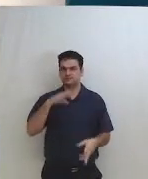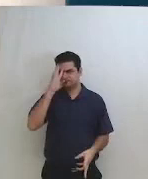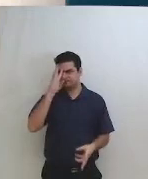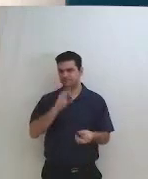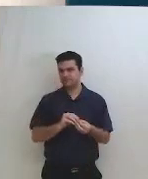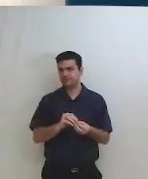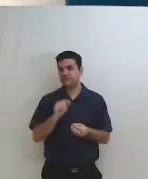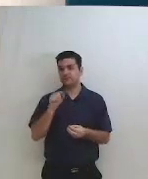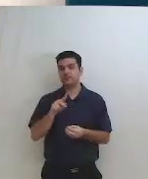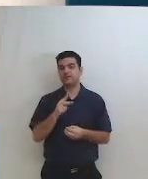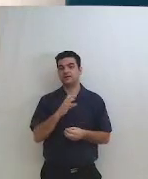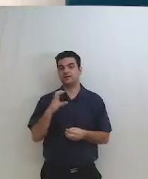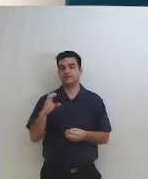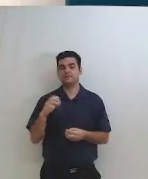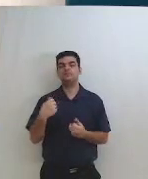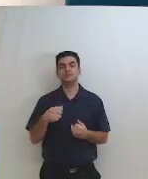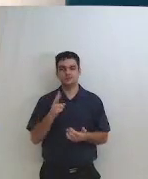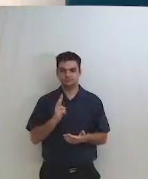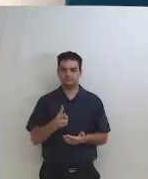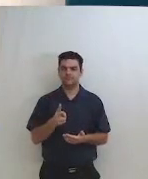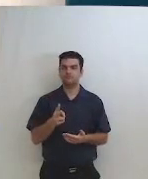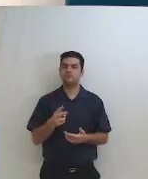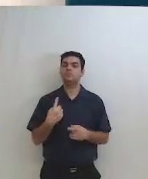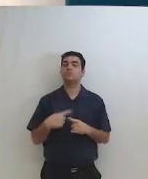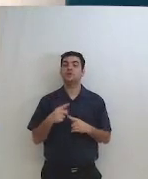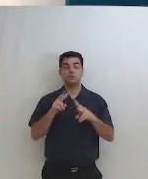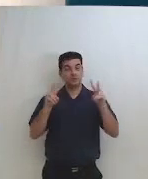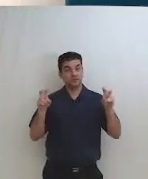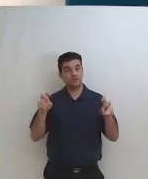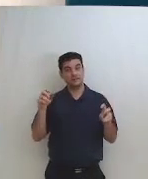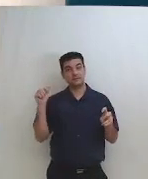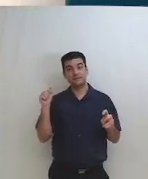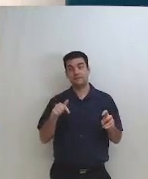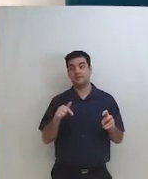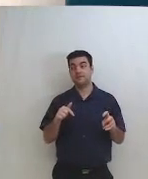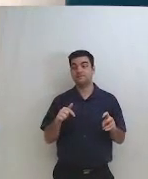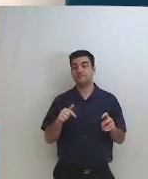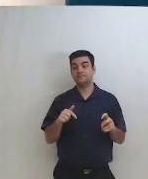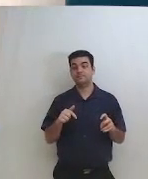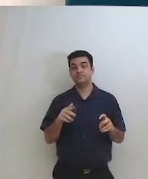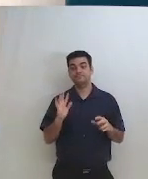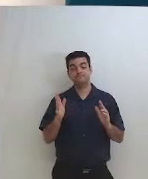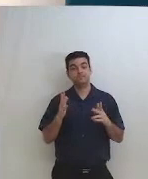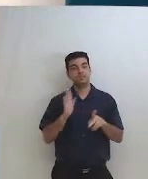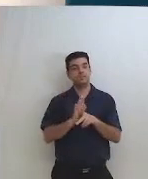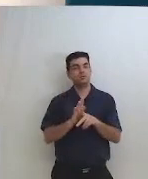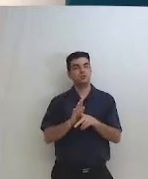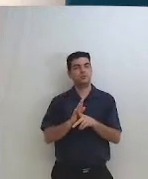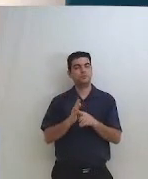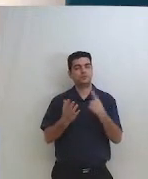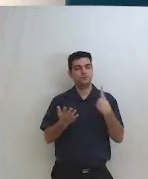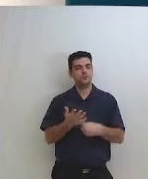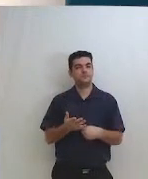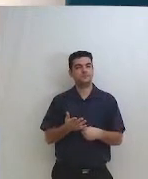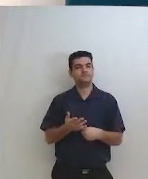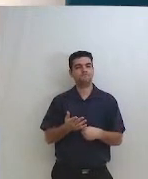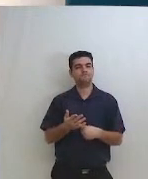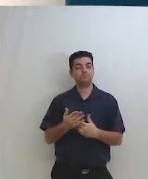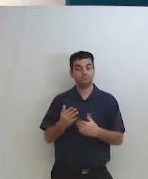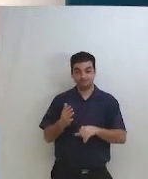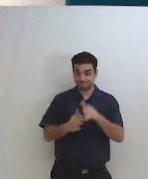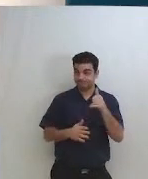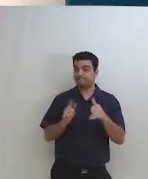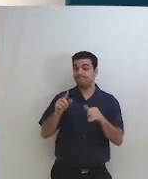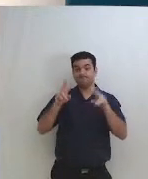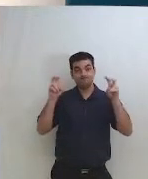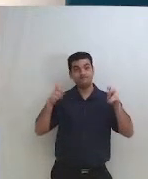ser denegado. Por quê? Porque essa matéria, como sustentado no tribunal, no acordo do tribunal de origem, é uma matéria de prova.